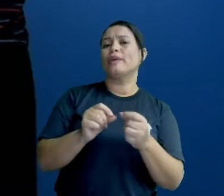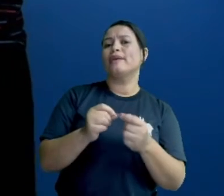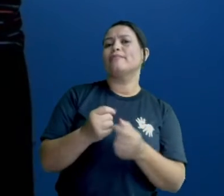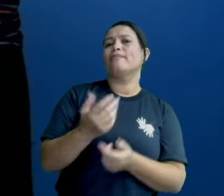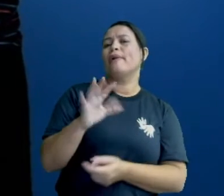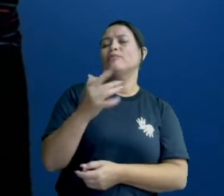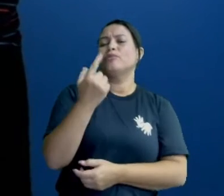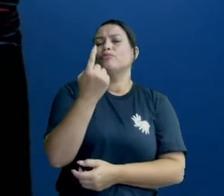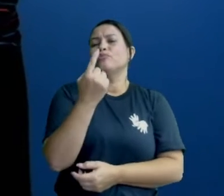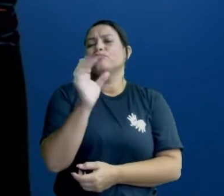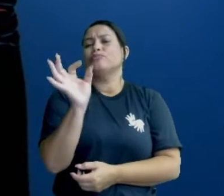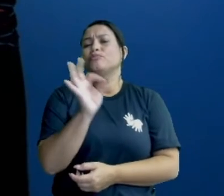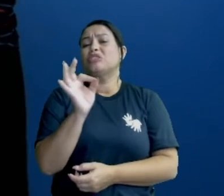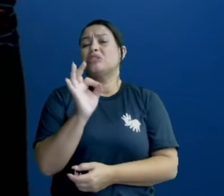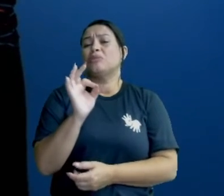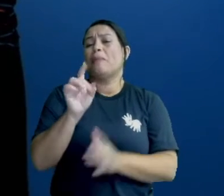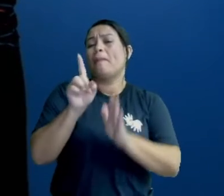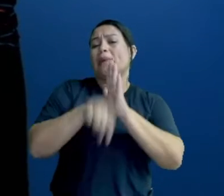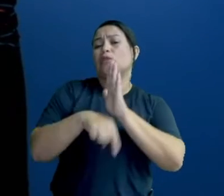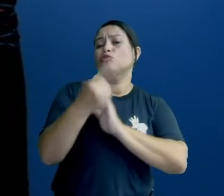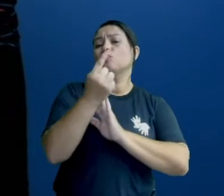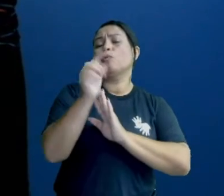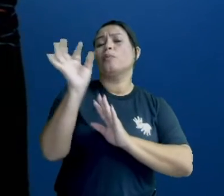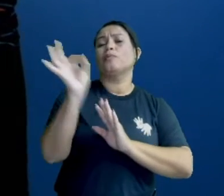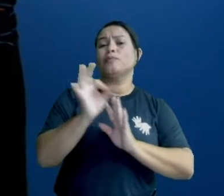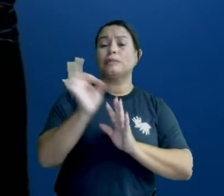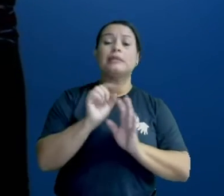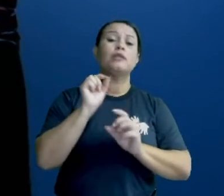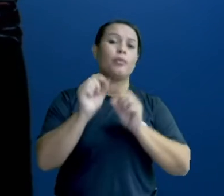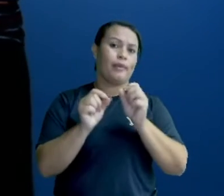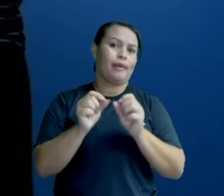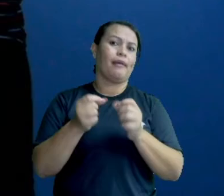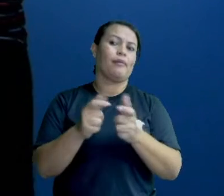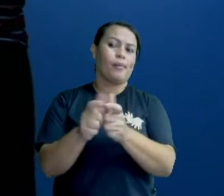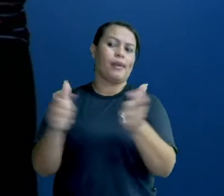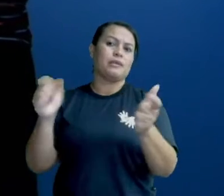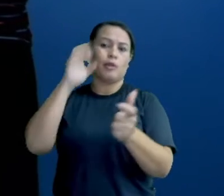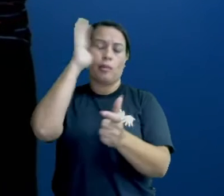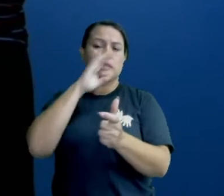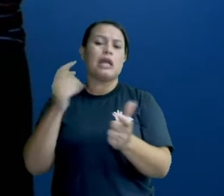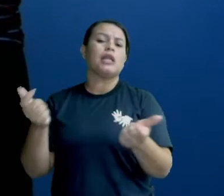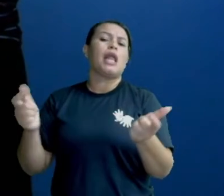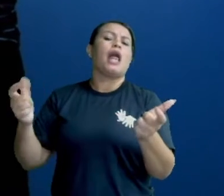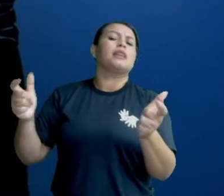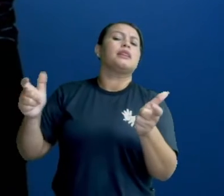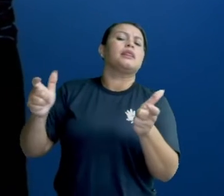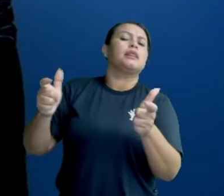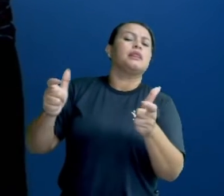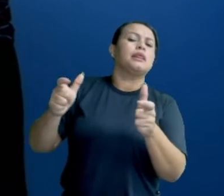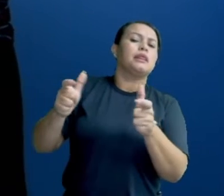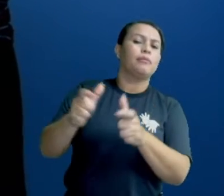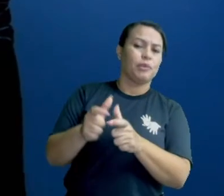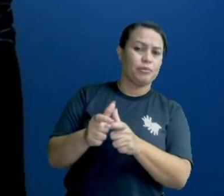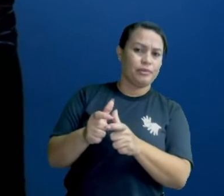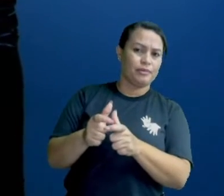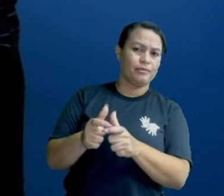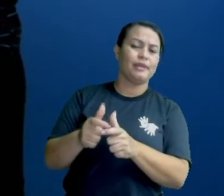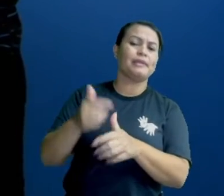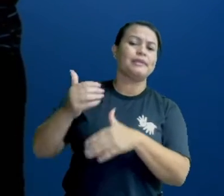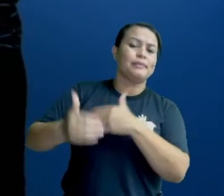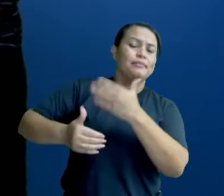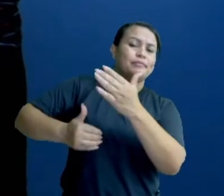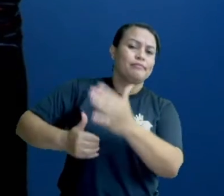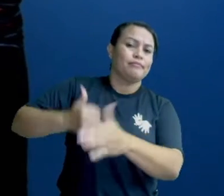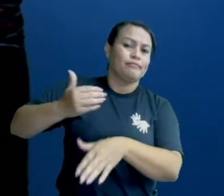a 1%. Então veja que o crescimento brasileiro da população está regredindo, ou seja, o crescimento está sendo menor a